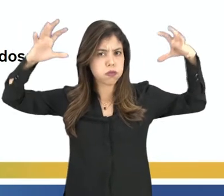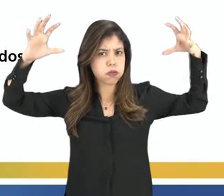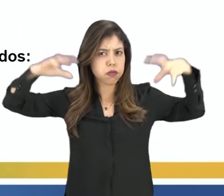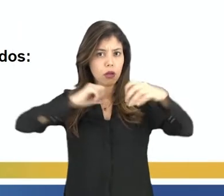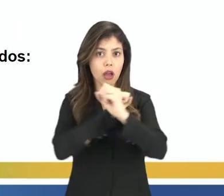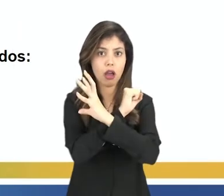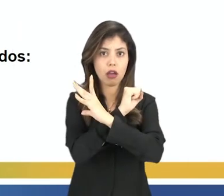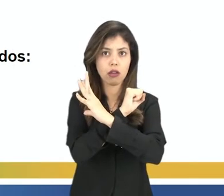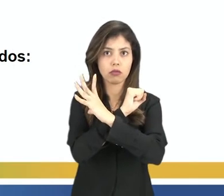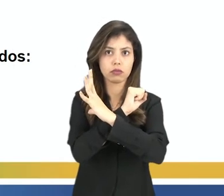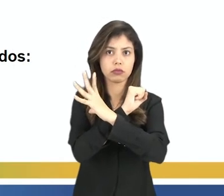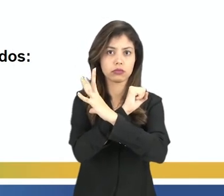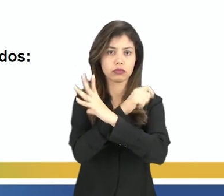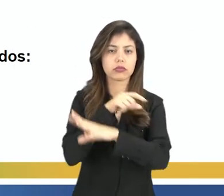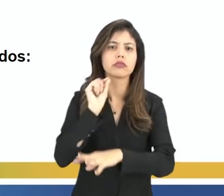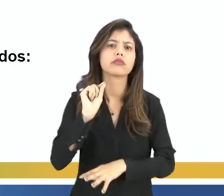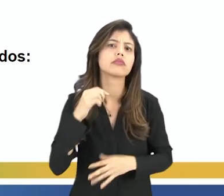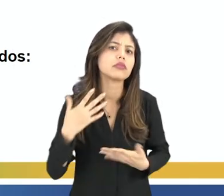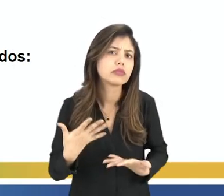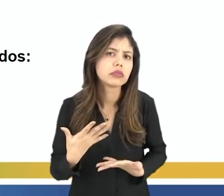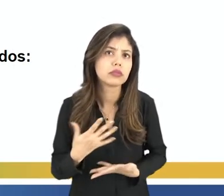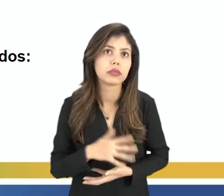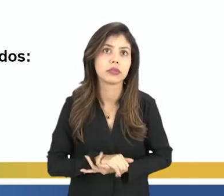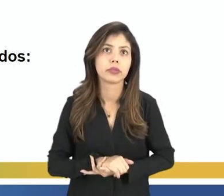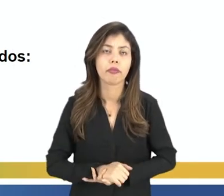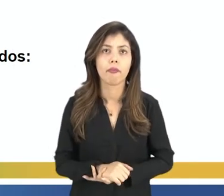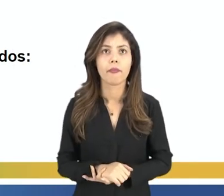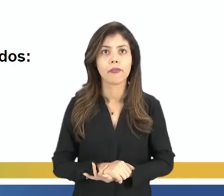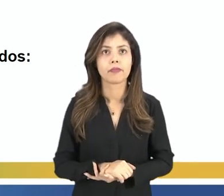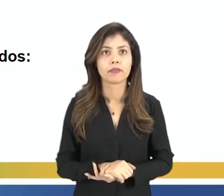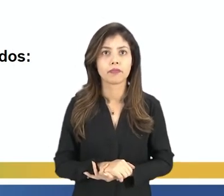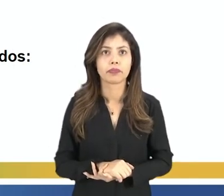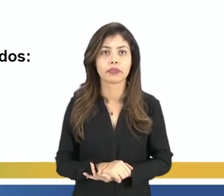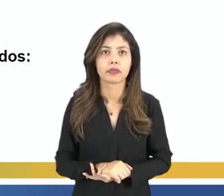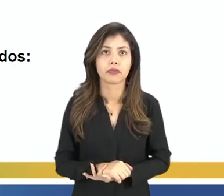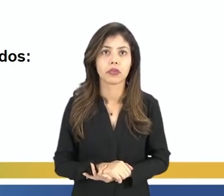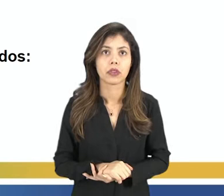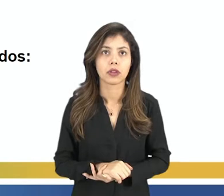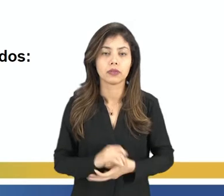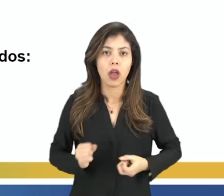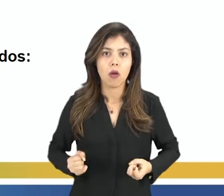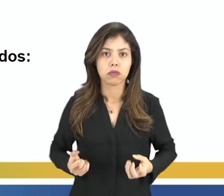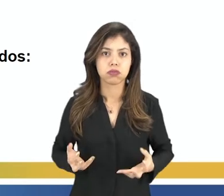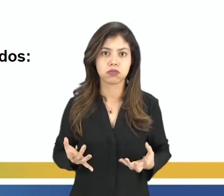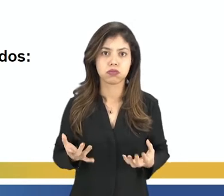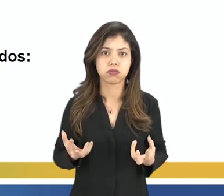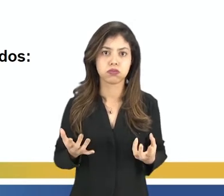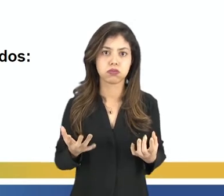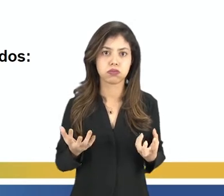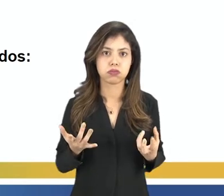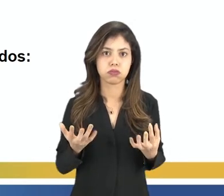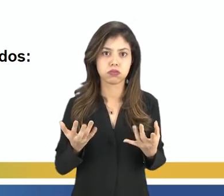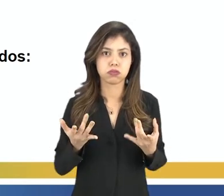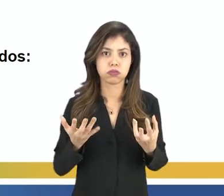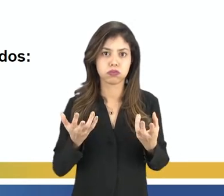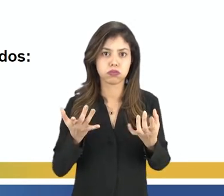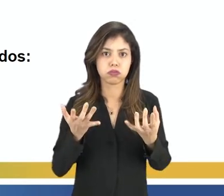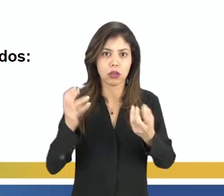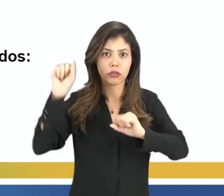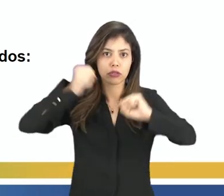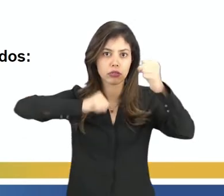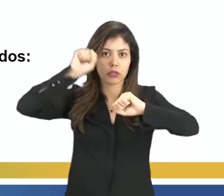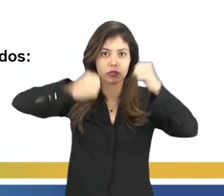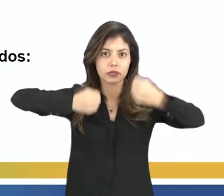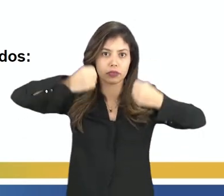ácida que que vencer a chuva ácida e queimamos né dos combustíveis usuário